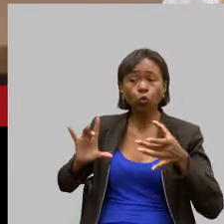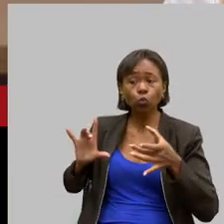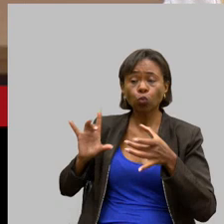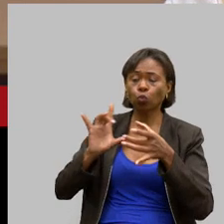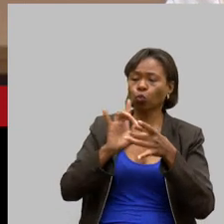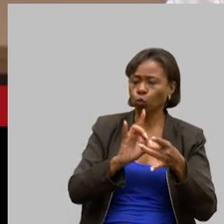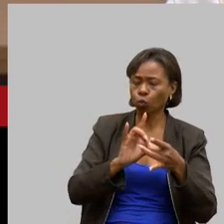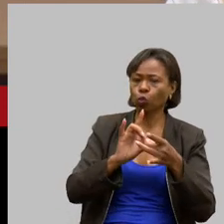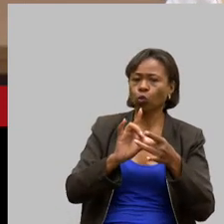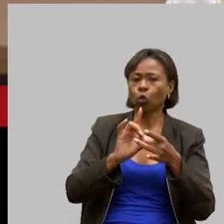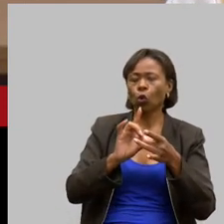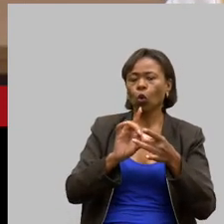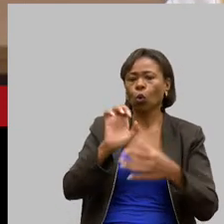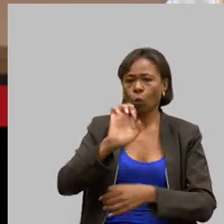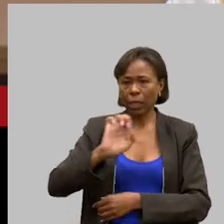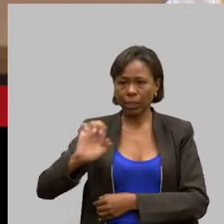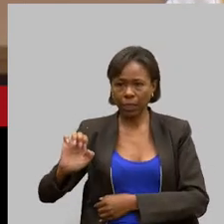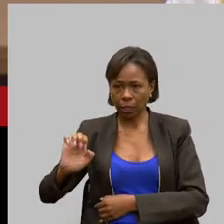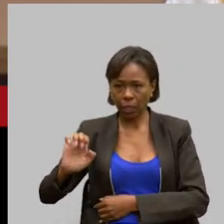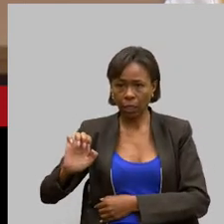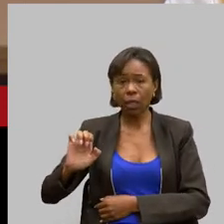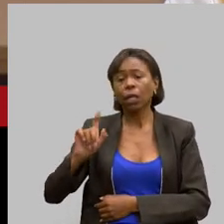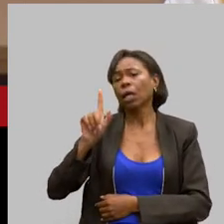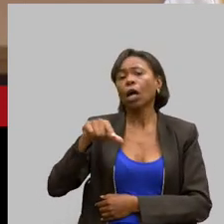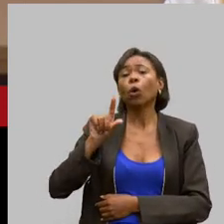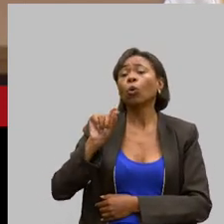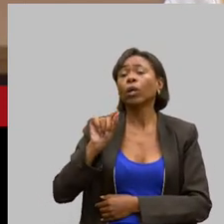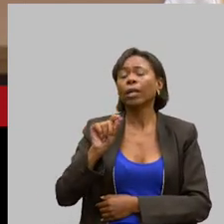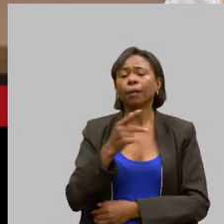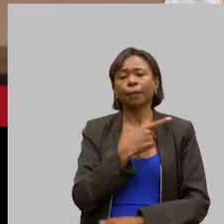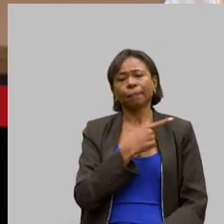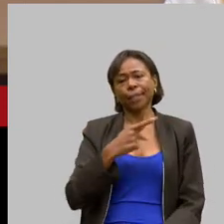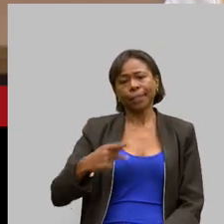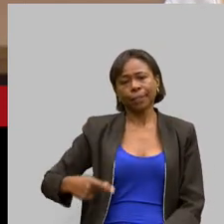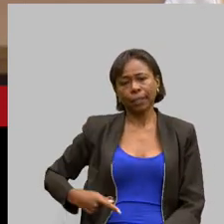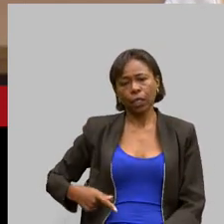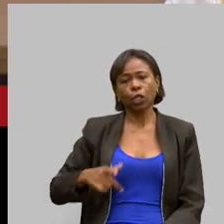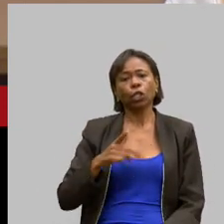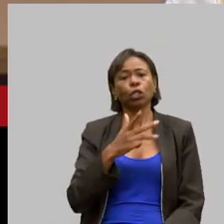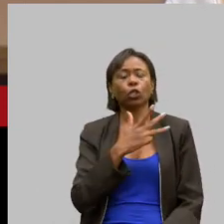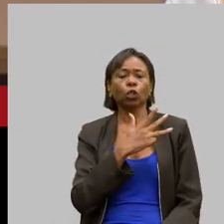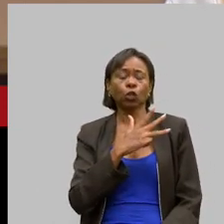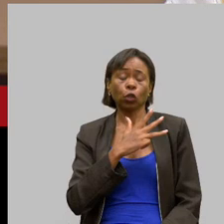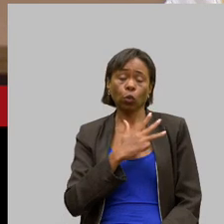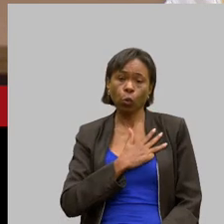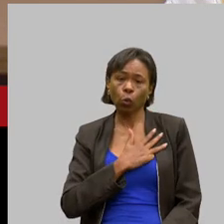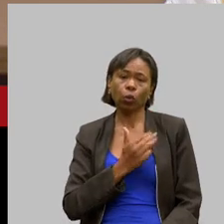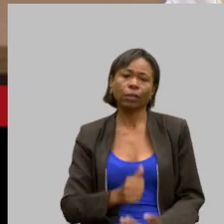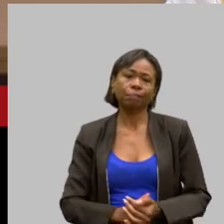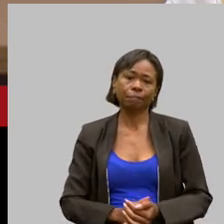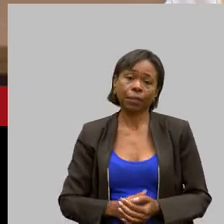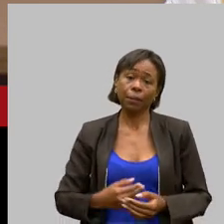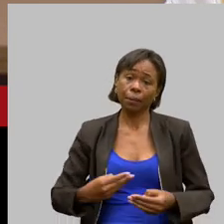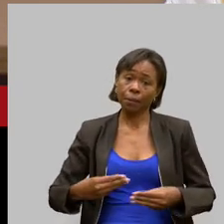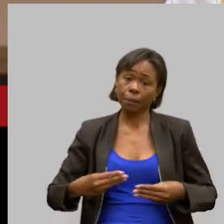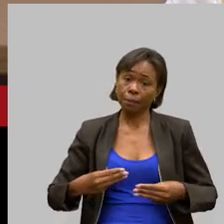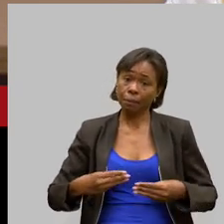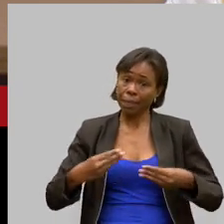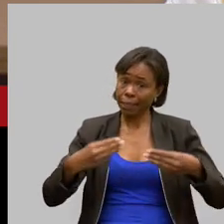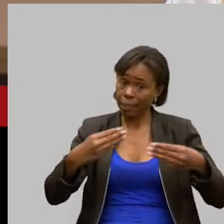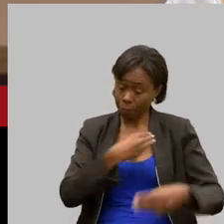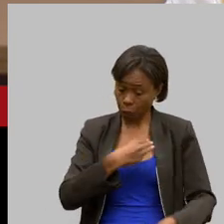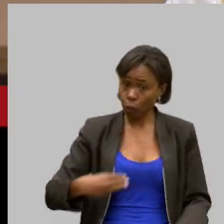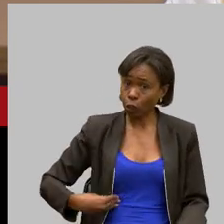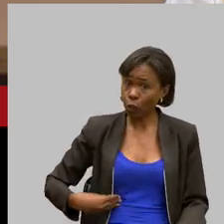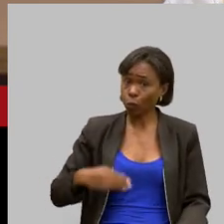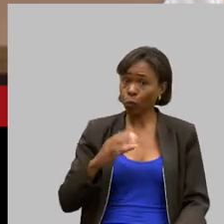esquerda que é presidente Lula Ministro Camilo Santana favor homologar